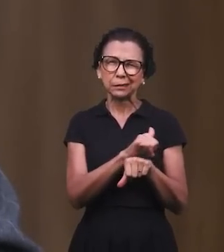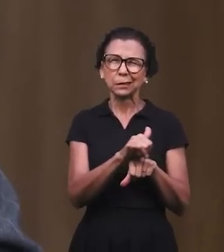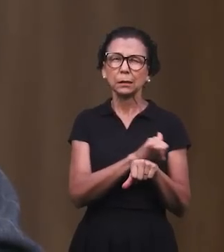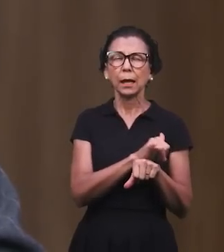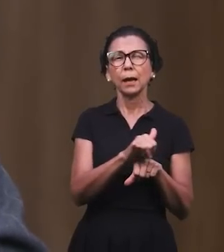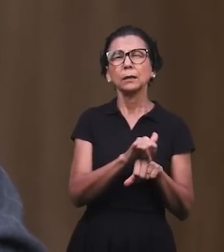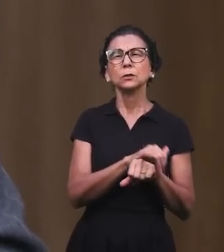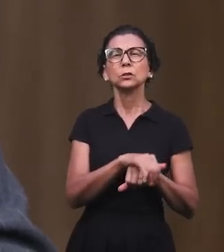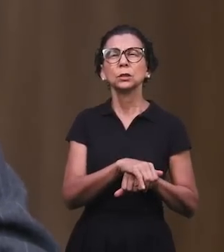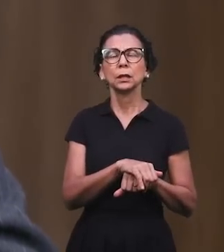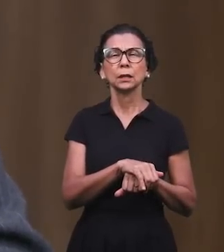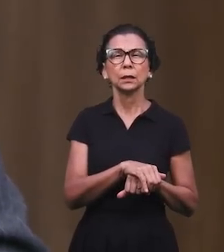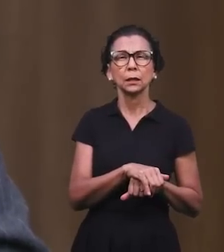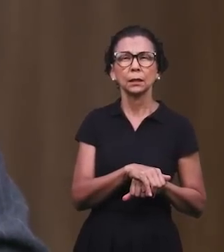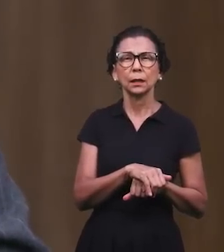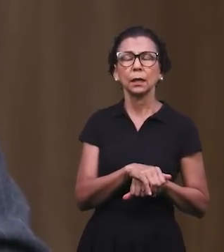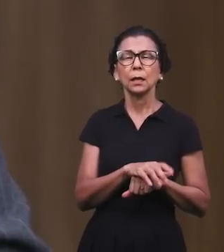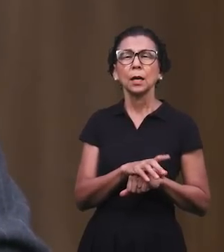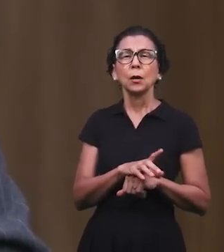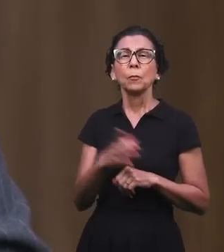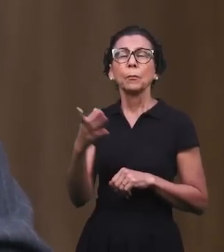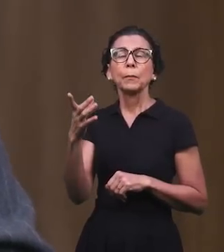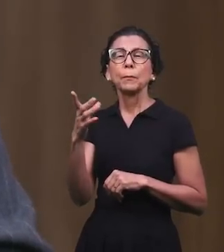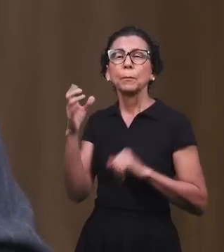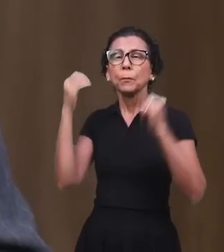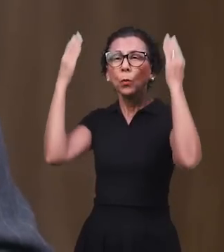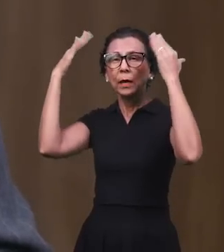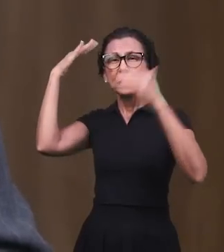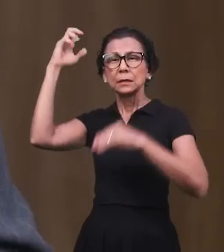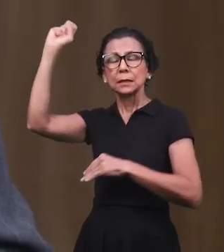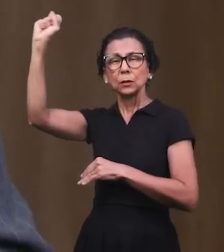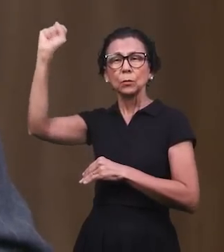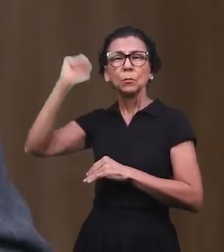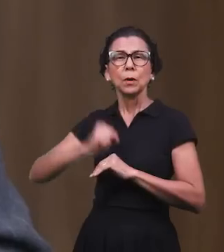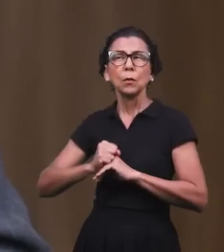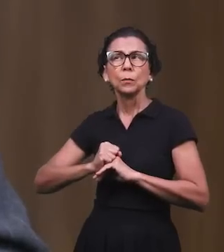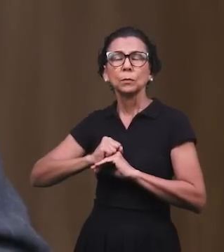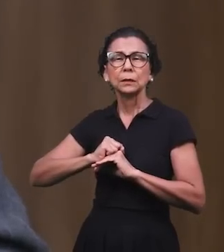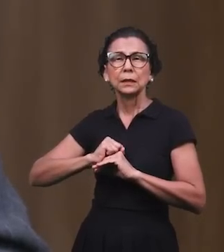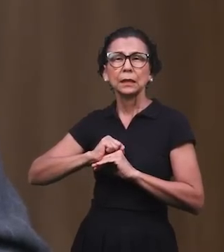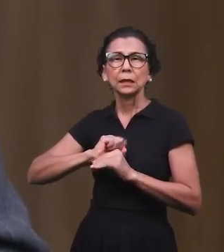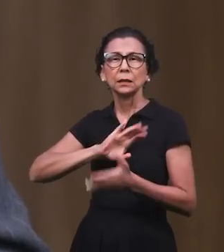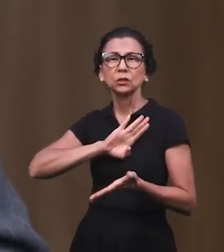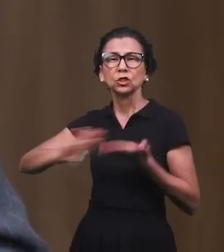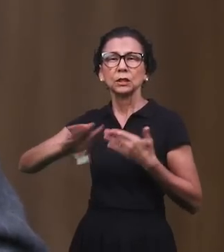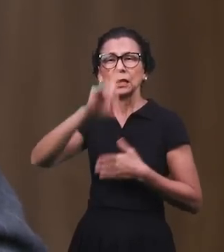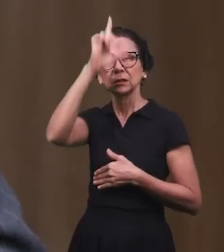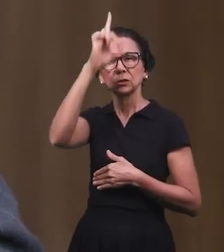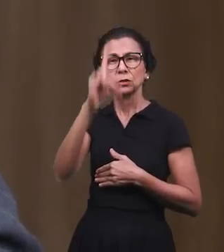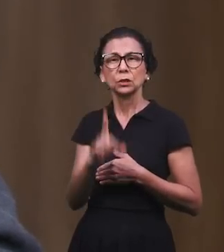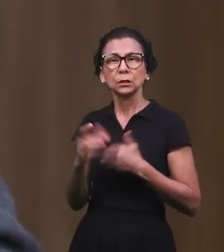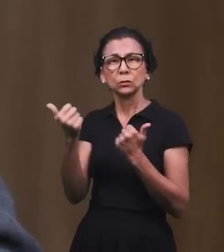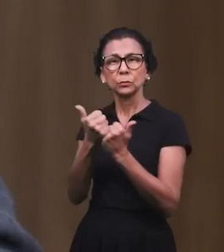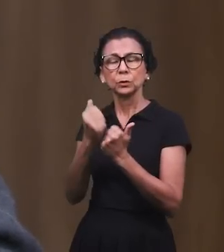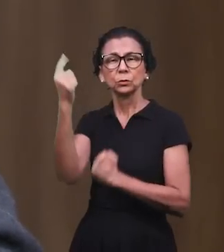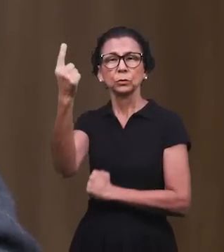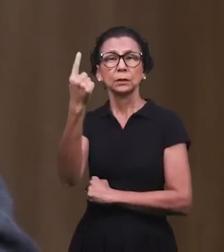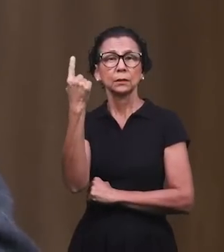Salomão. Então veio uma situação em que, mais uma vez, nós vemos a segurança que